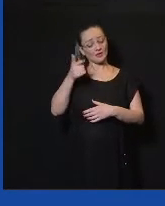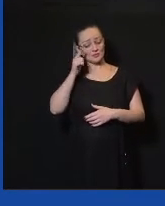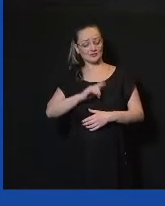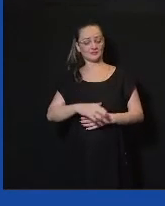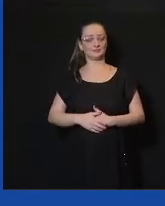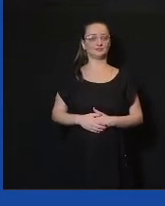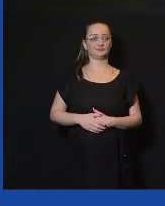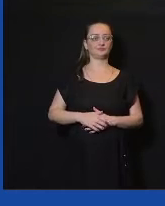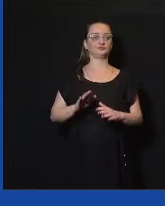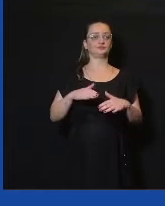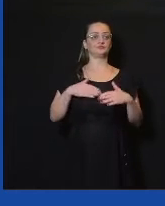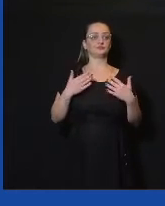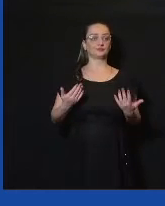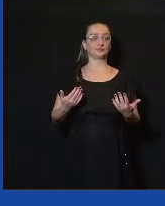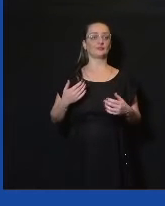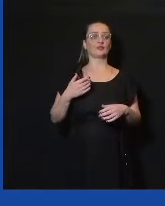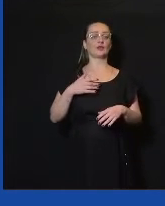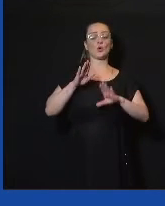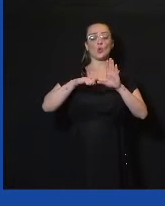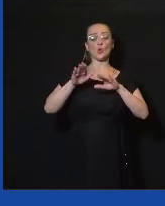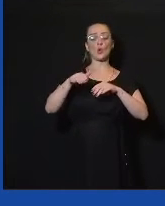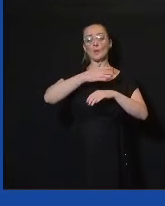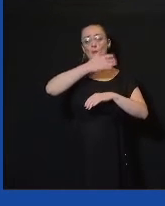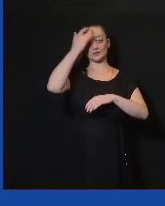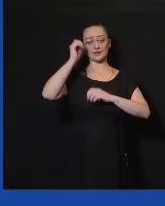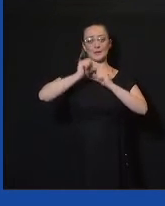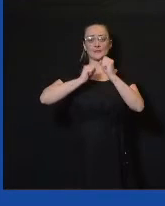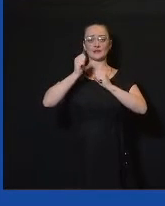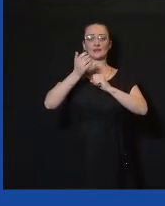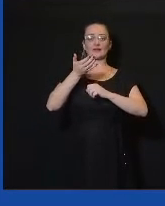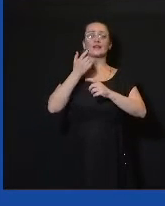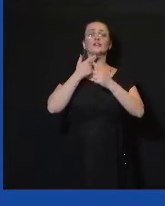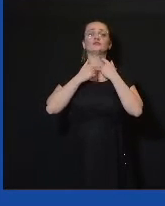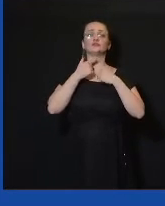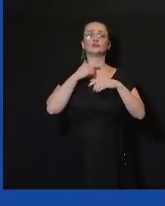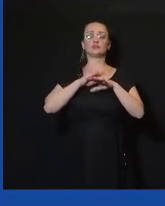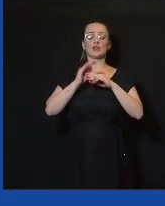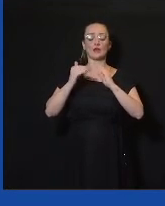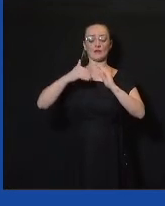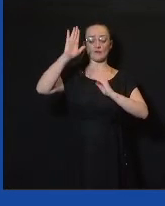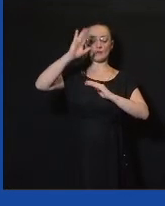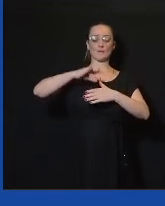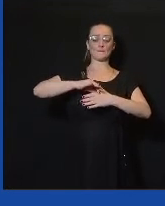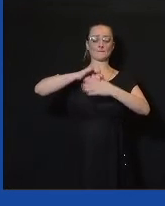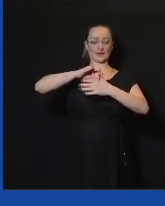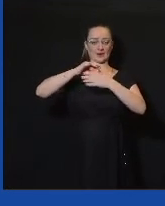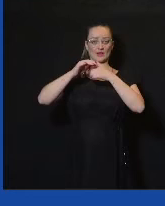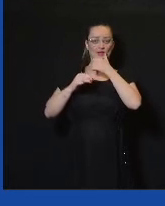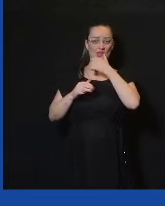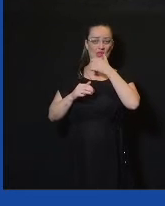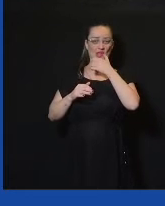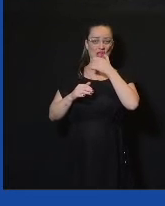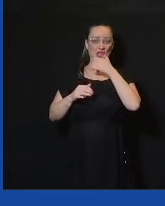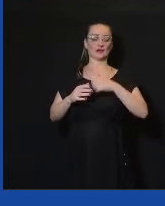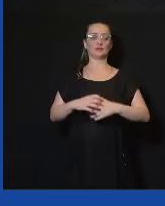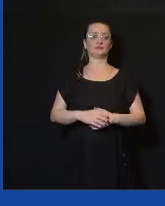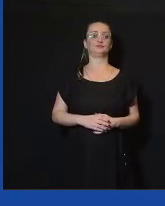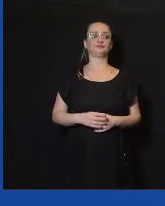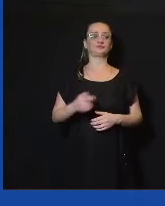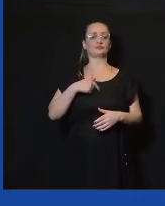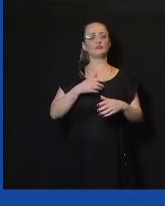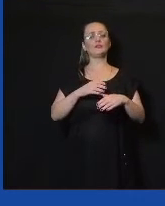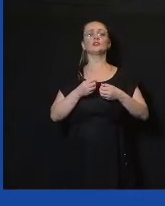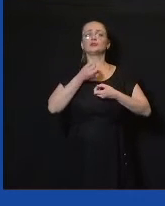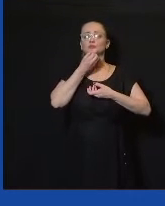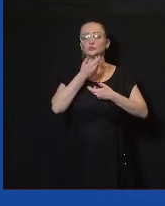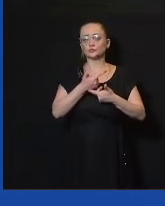Então, soft skills que qualquer um desses empresários querem ter na alta liderança das suas empresas, soft skills de generosidade, de